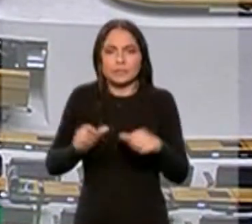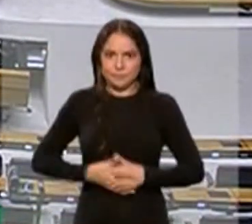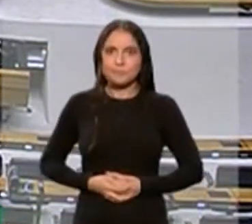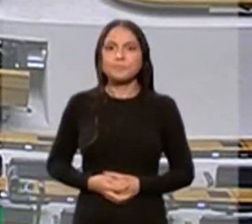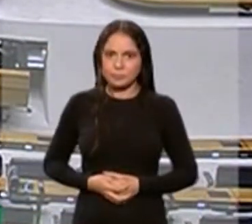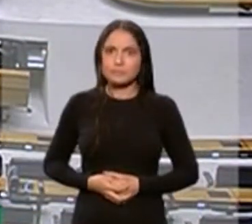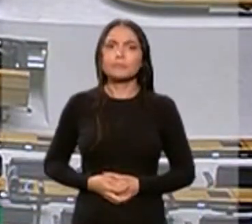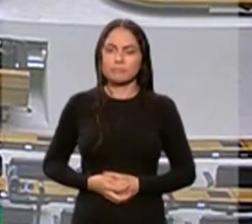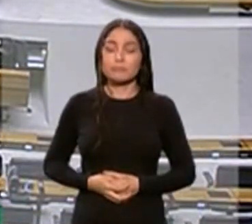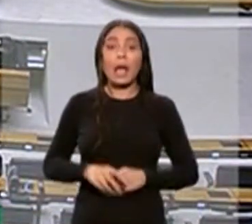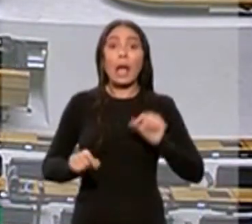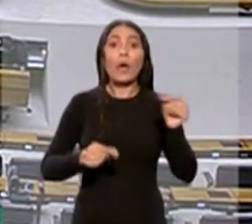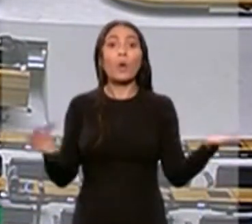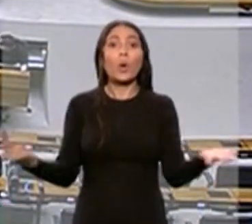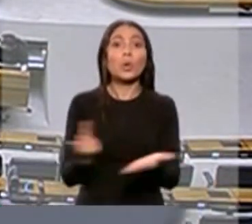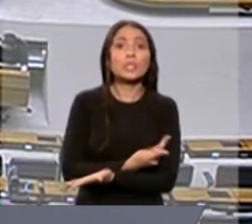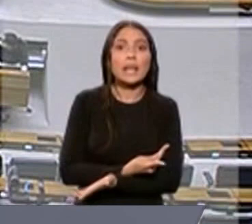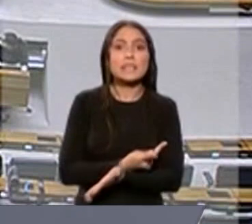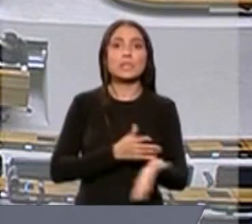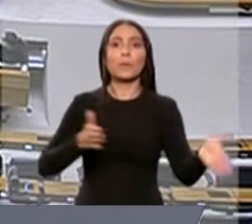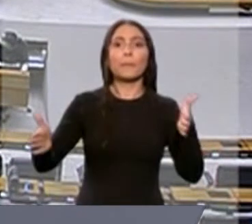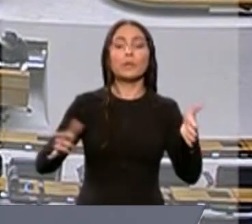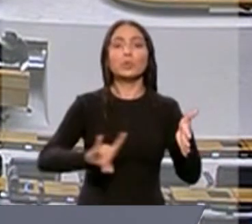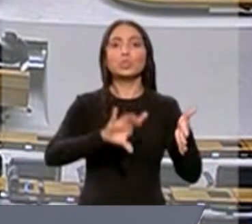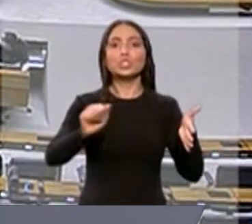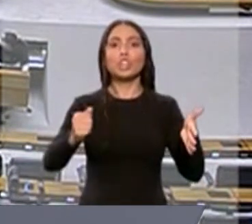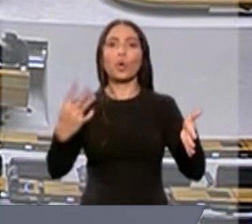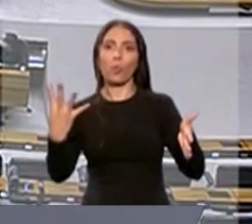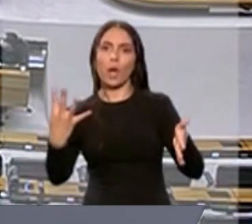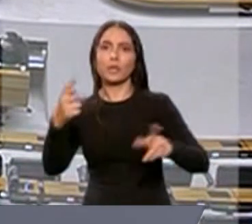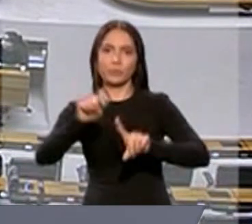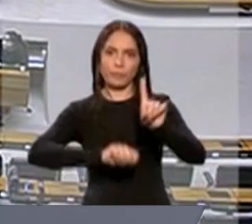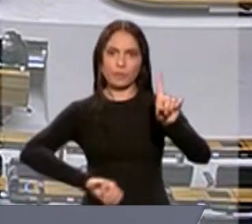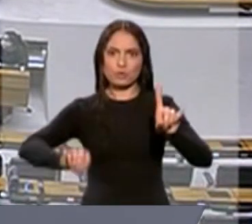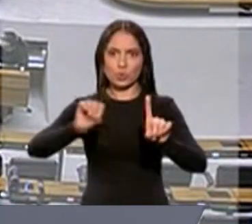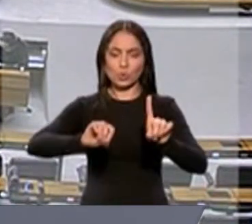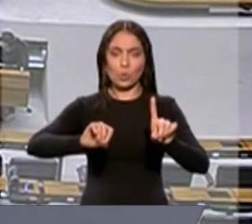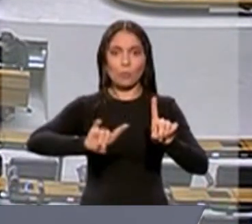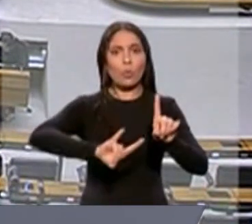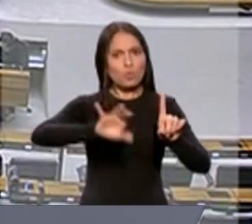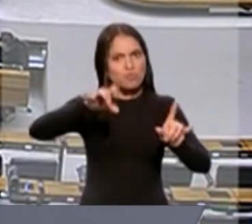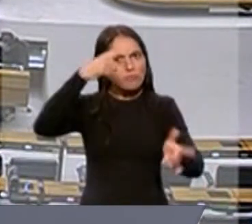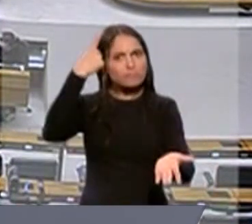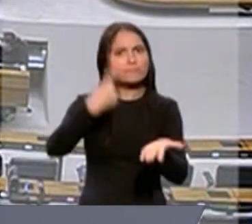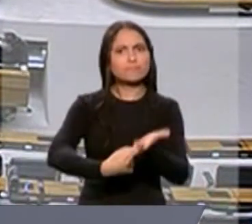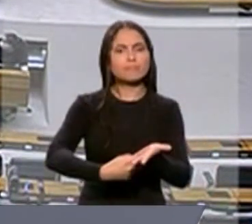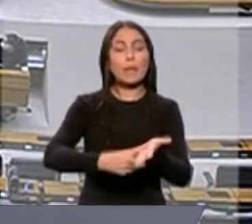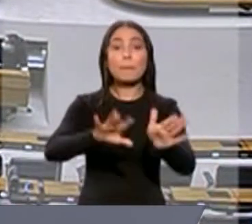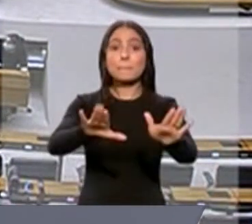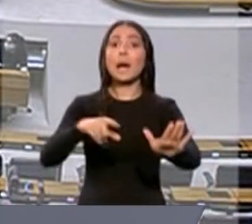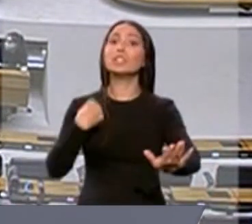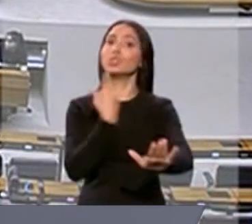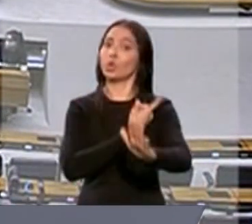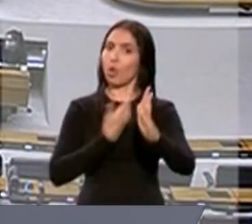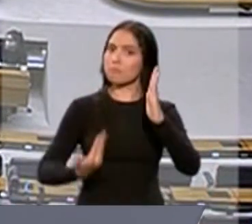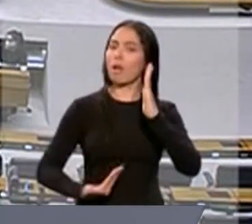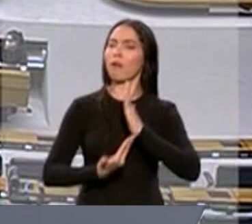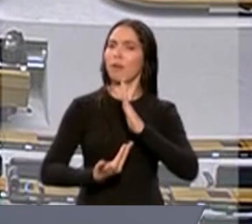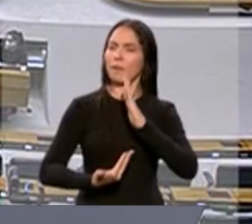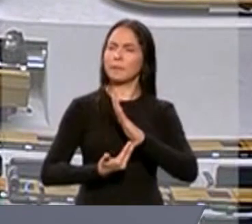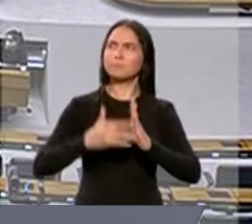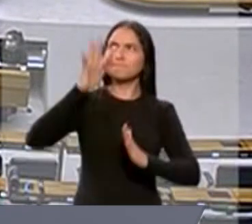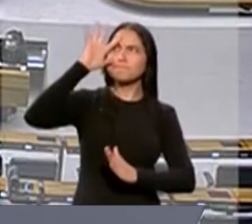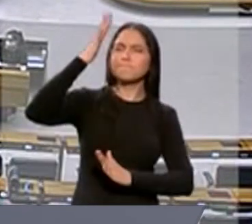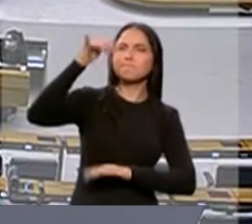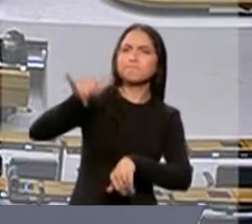emenda à constituição duas vezes por ampla maioria o primeiro turno será de quinze de novembro e o segundo turno será do dia